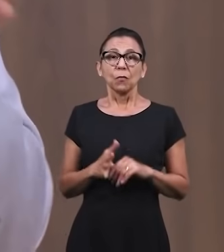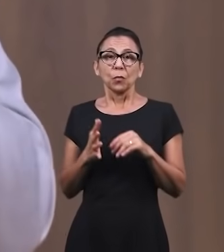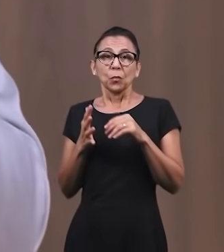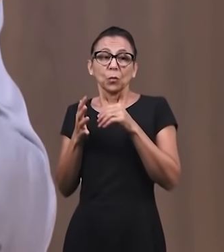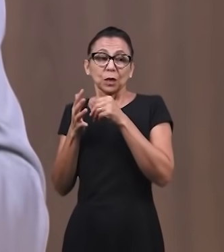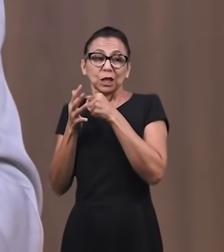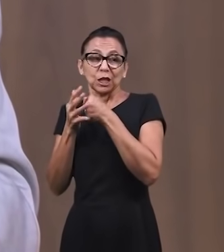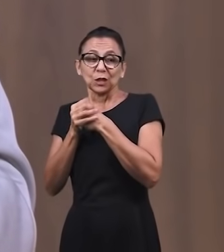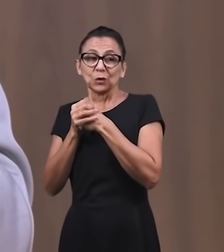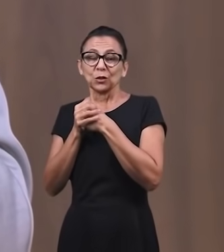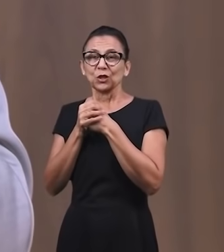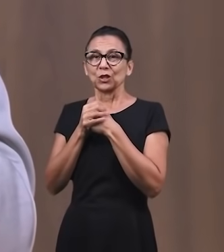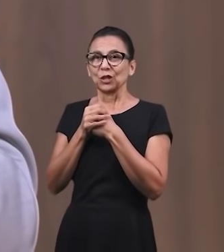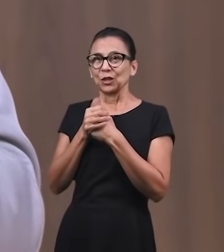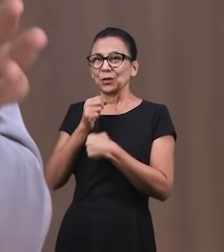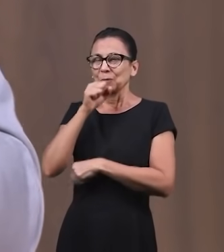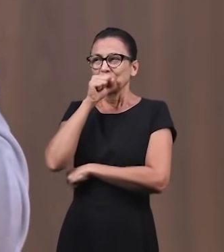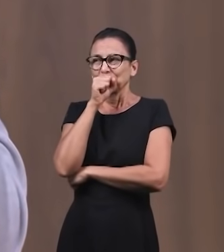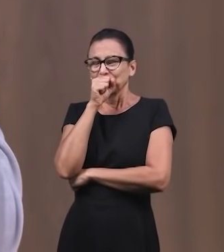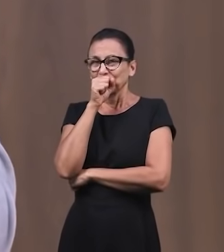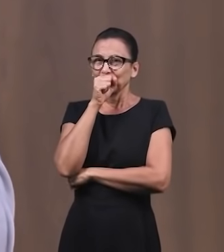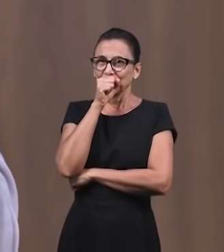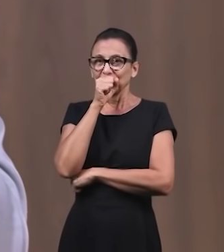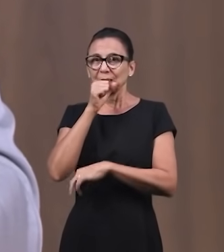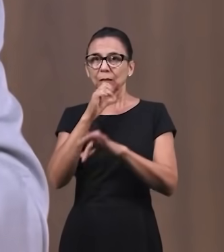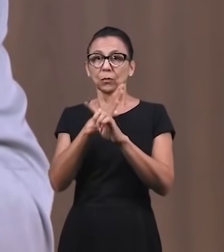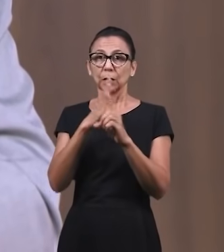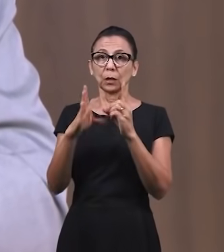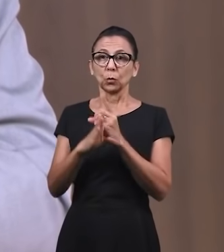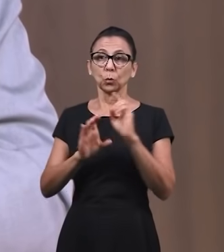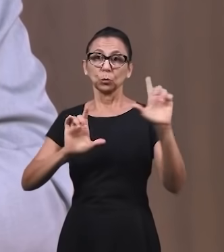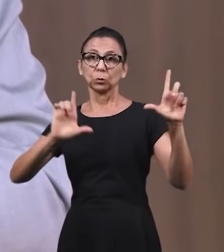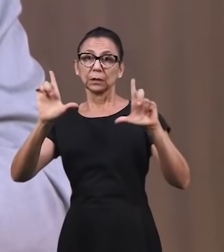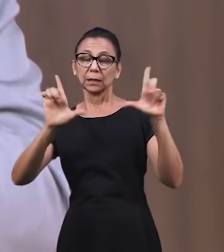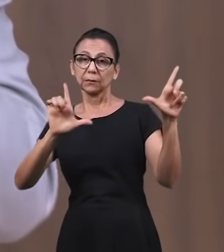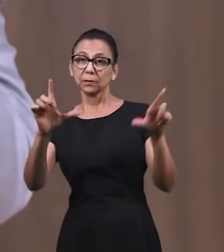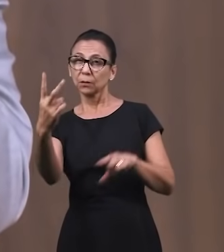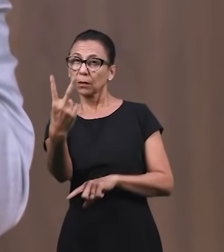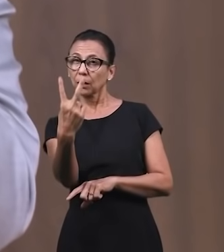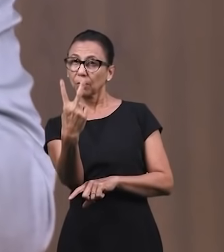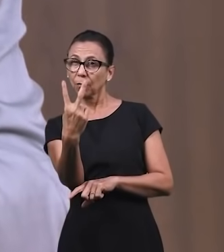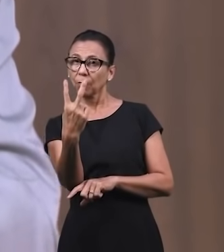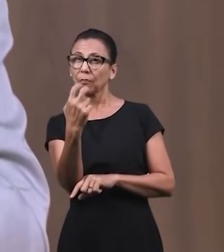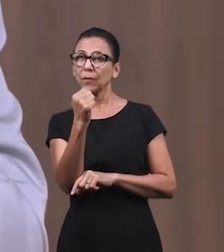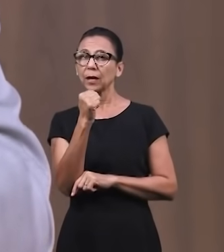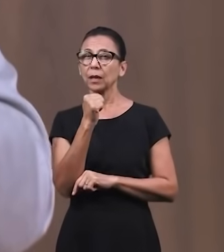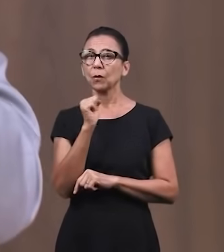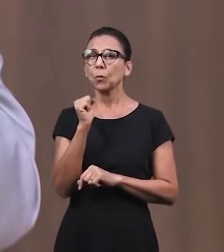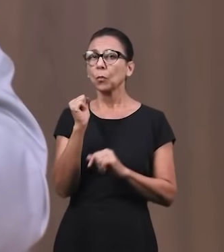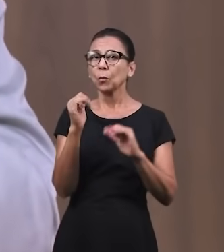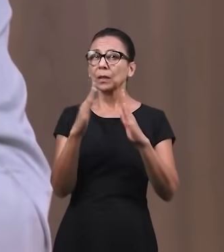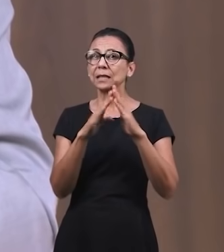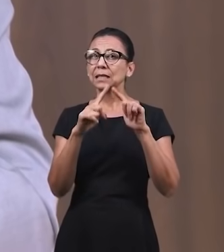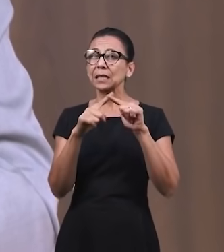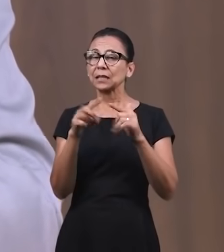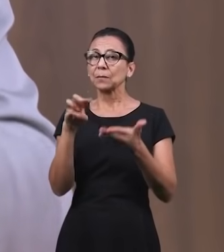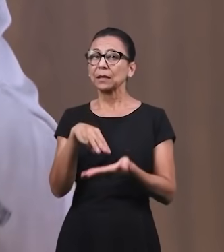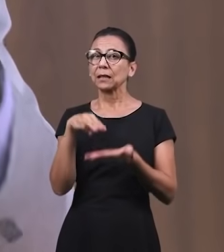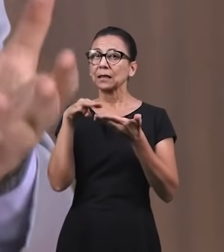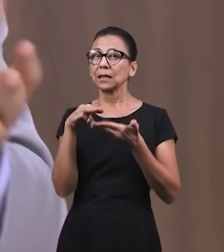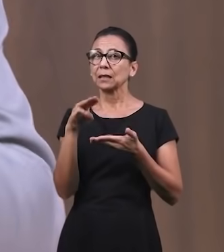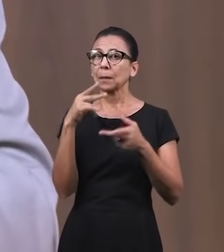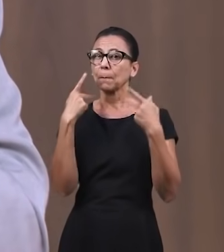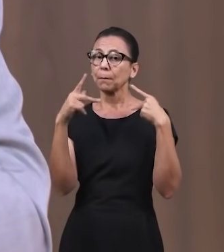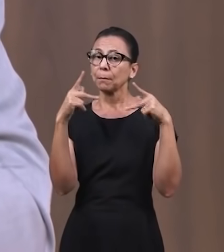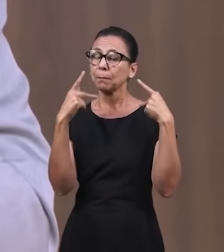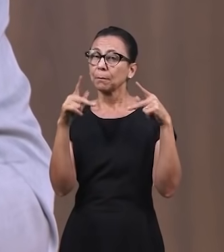sem ninguém saber que eu estou vivendo. Eu vou assistir esse culto agora pela televisão, eu vou ver o que essa igreja fala, o que ela prega, eu vou ver o que